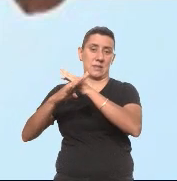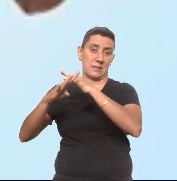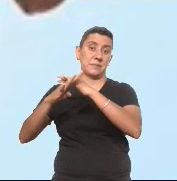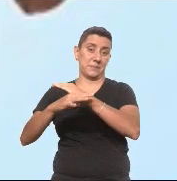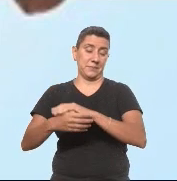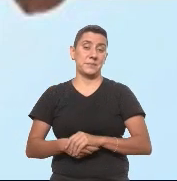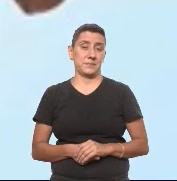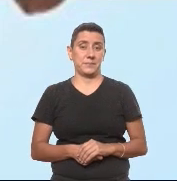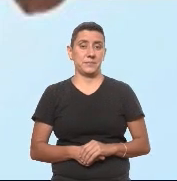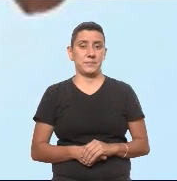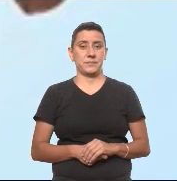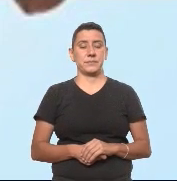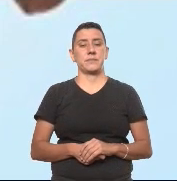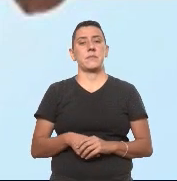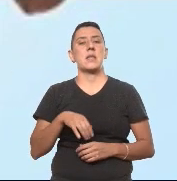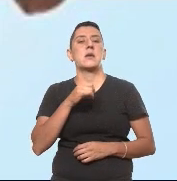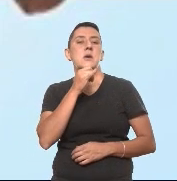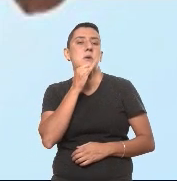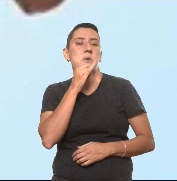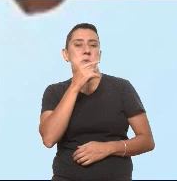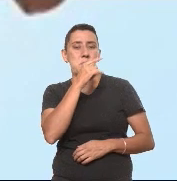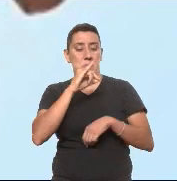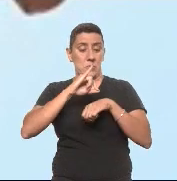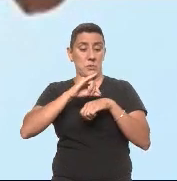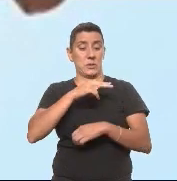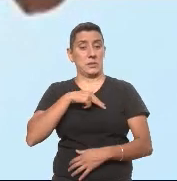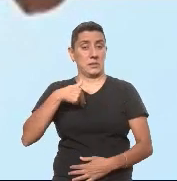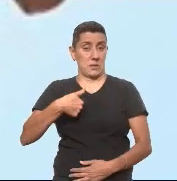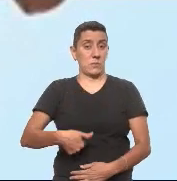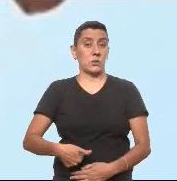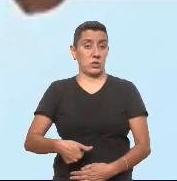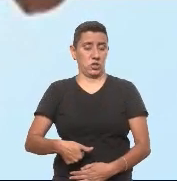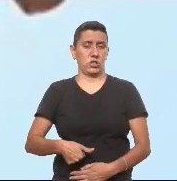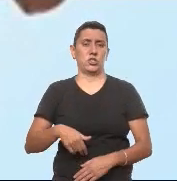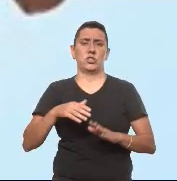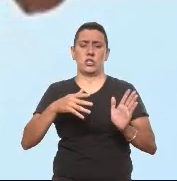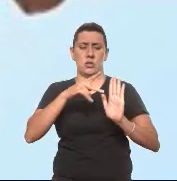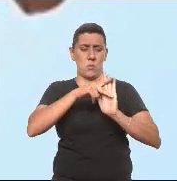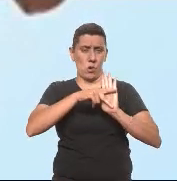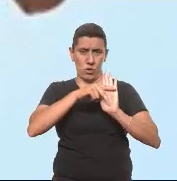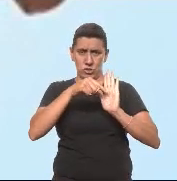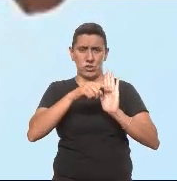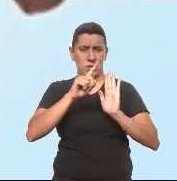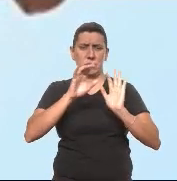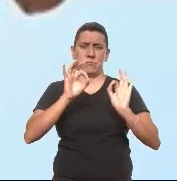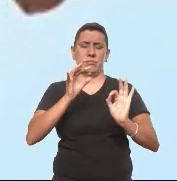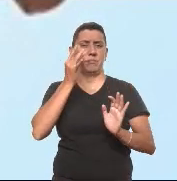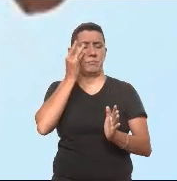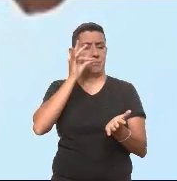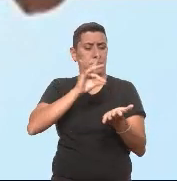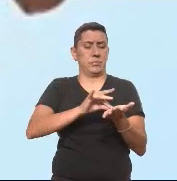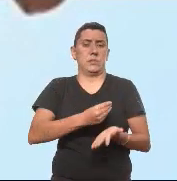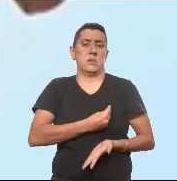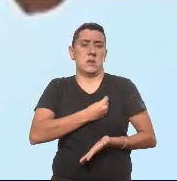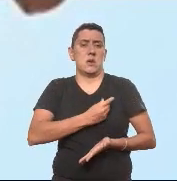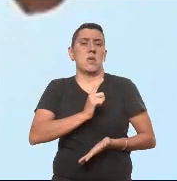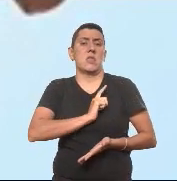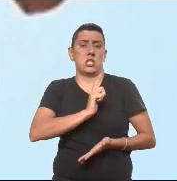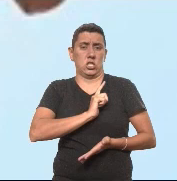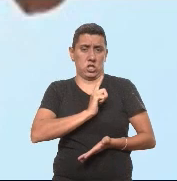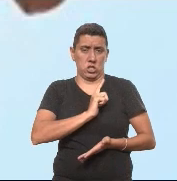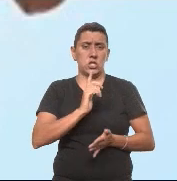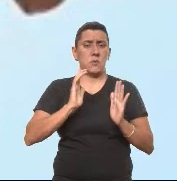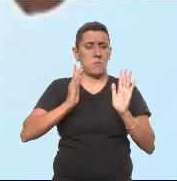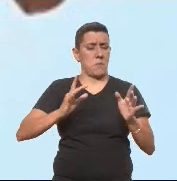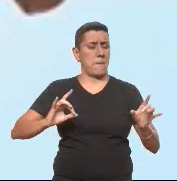e aqui um exemplo na China é já é já é um projeto real não gangue no distrito de João grande na China